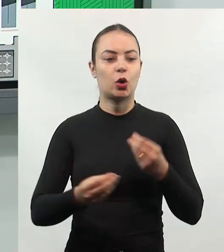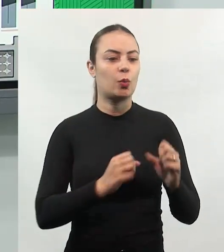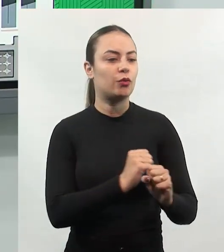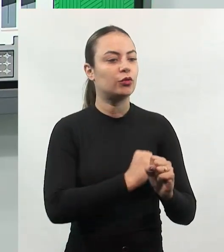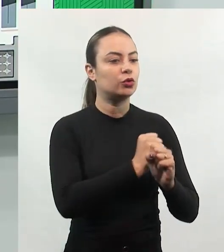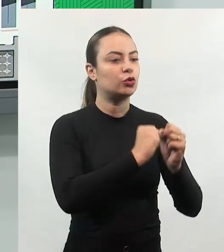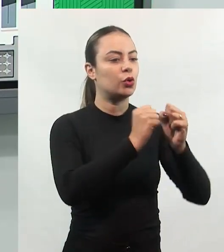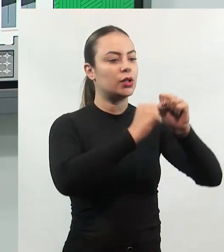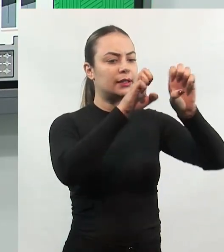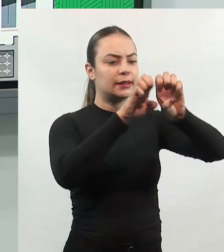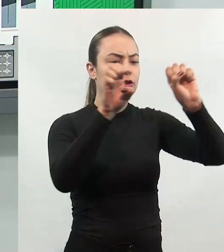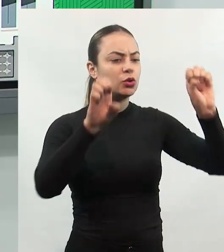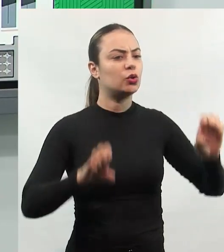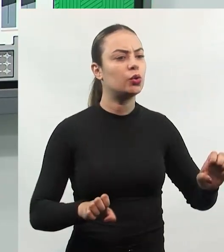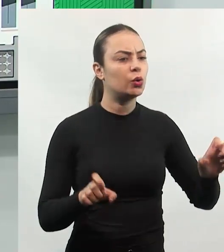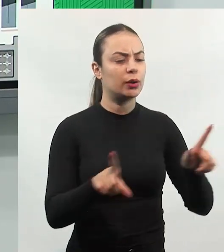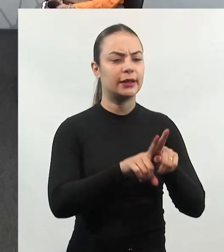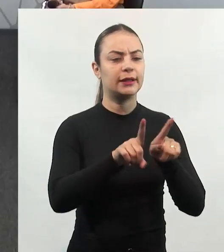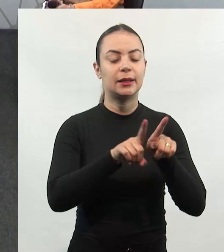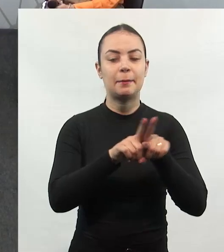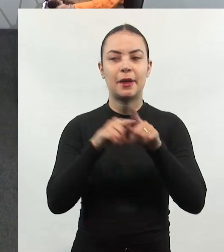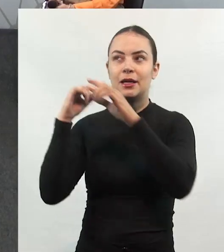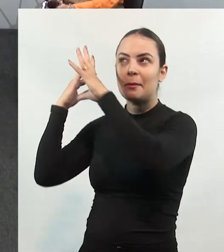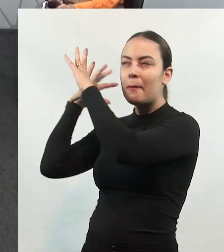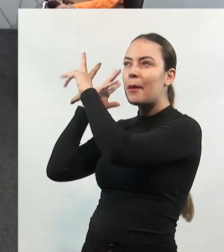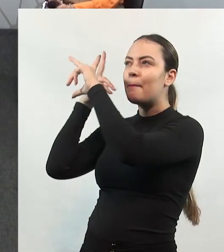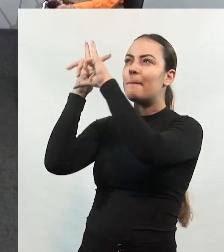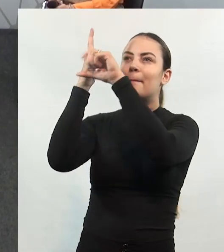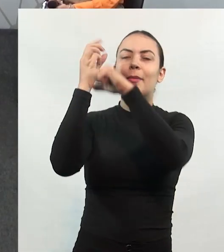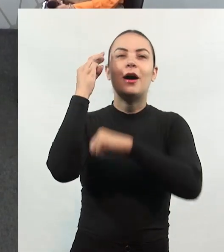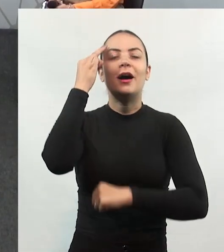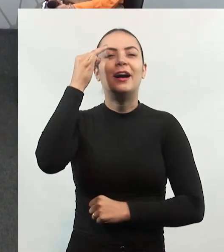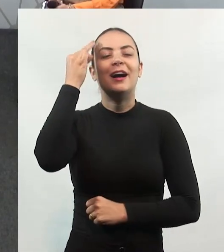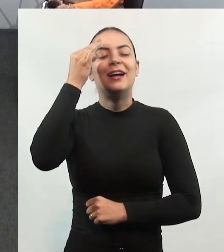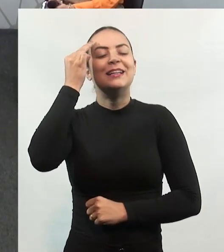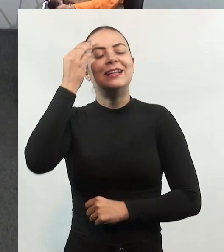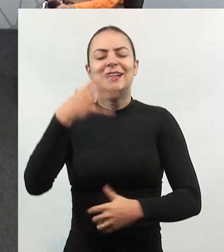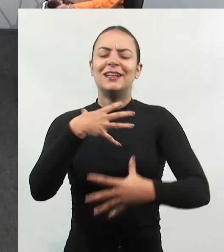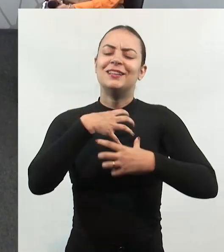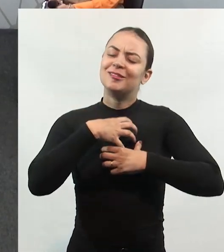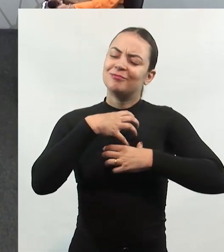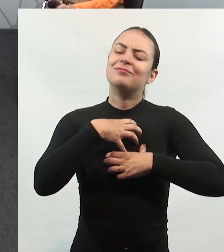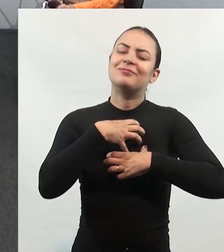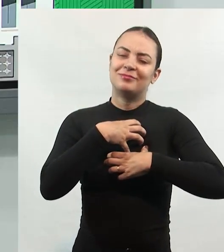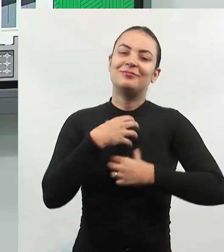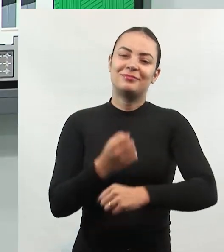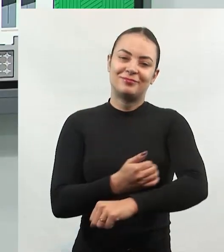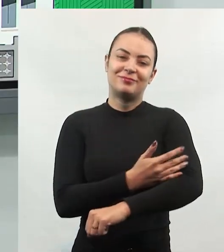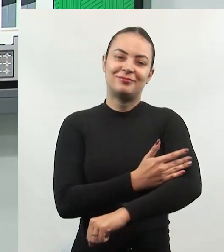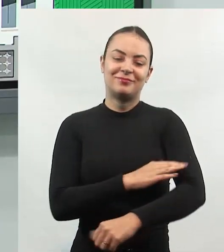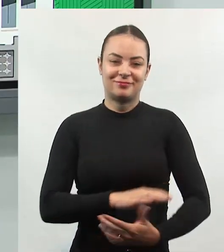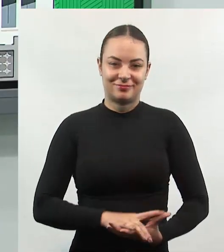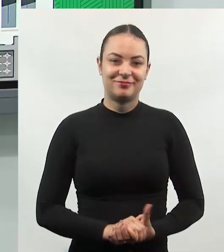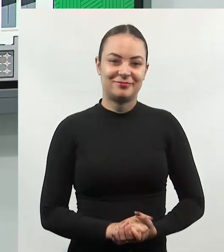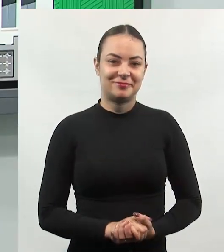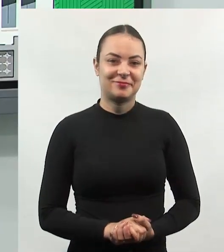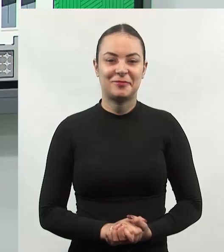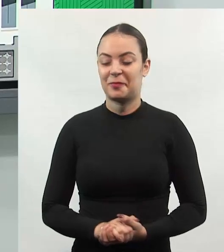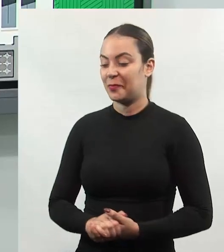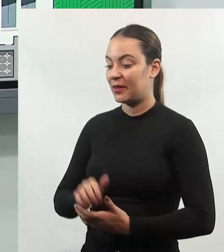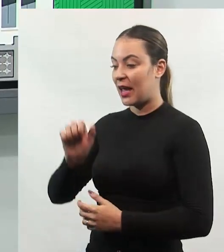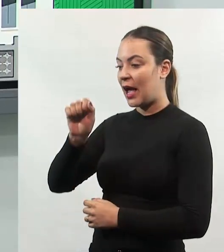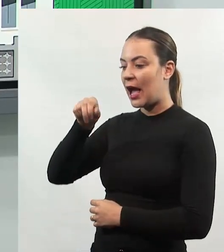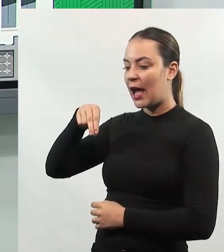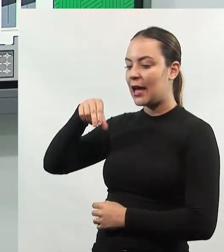boa noite, dizendo que estudou no ano de 99 até 2000, estudou com a Elaine mais conhecida como Luli na